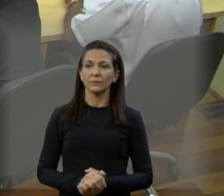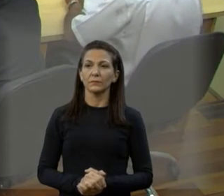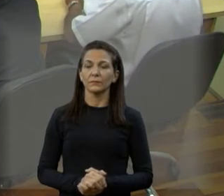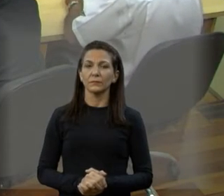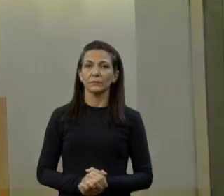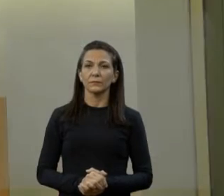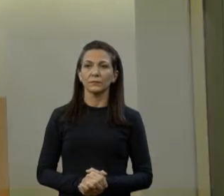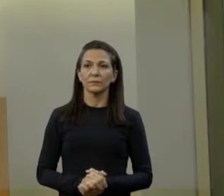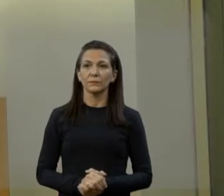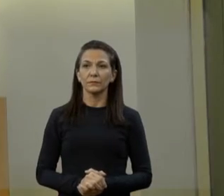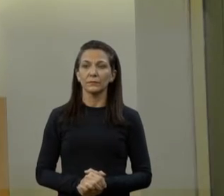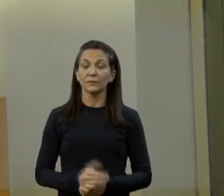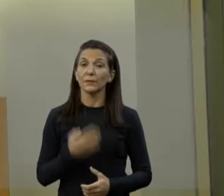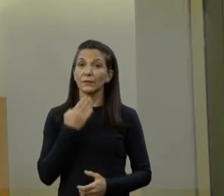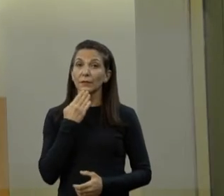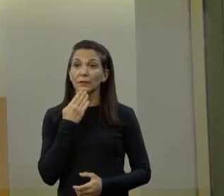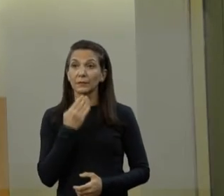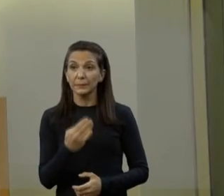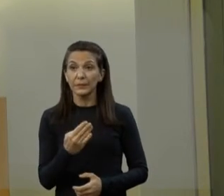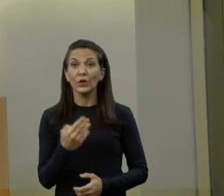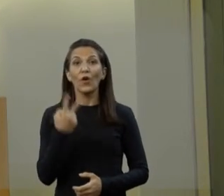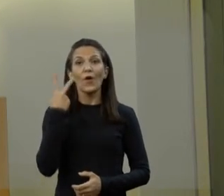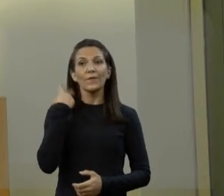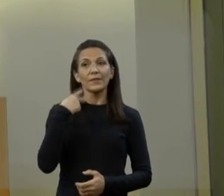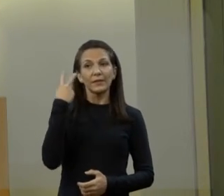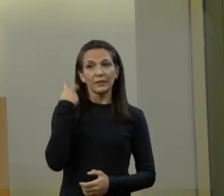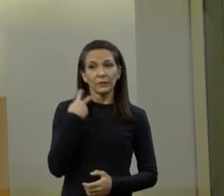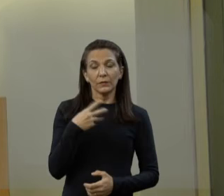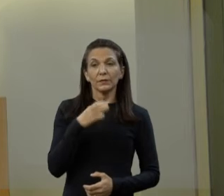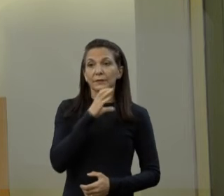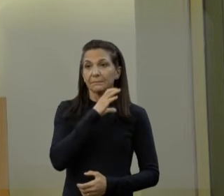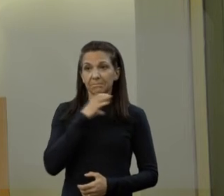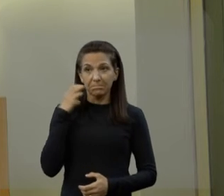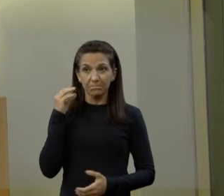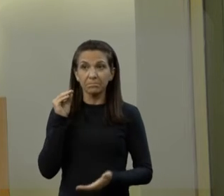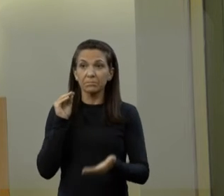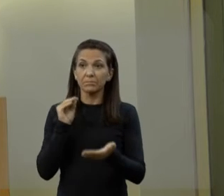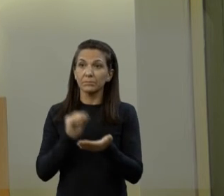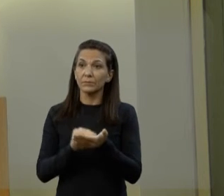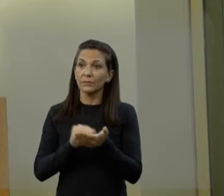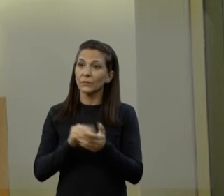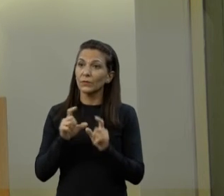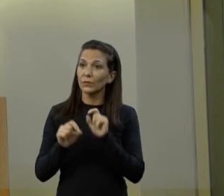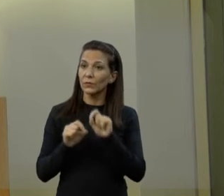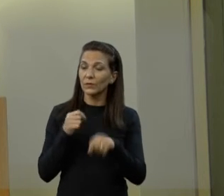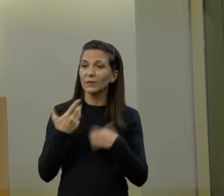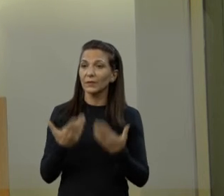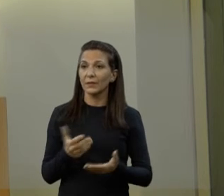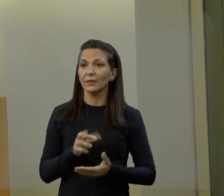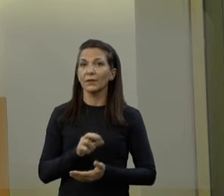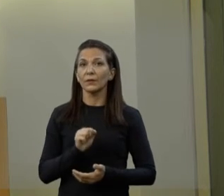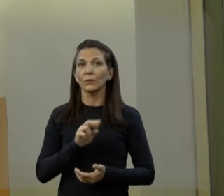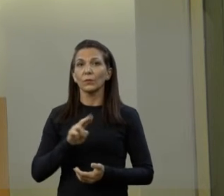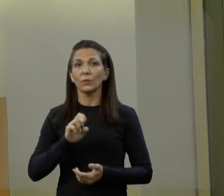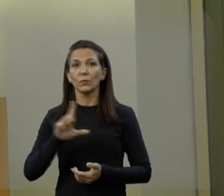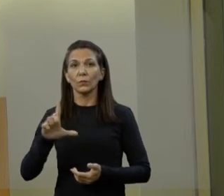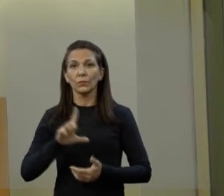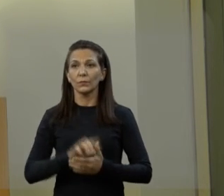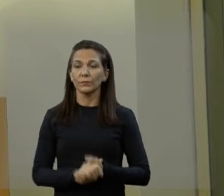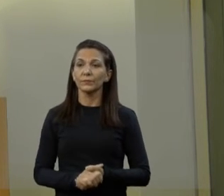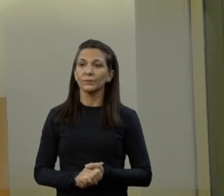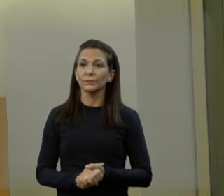é bom atendendo ao pedido do vereador nova Vereador Clemente já que faltou Raul eu vou soltar mandou aqui ó